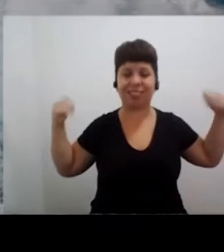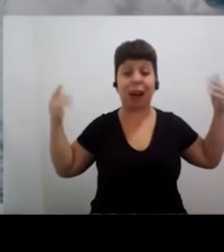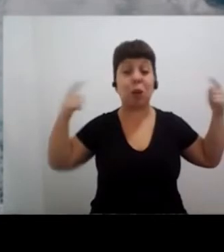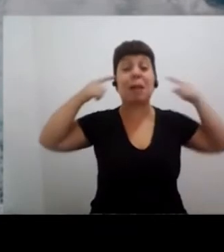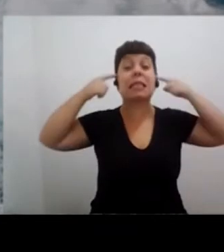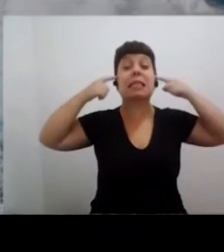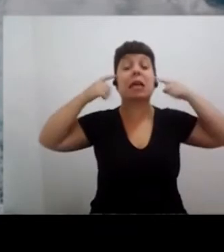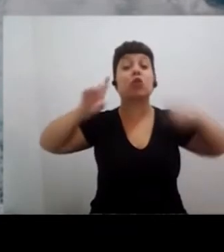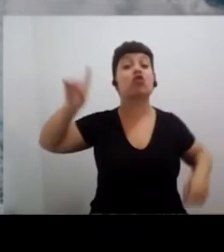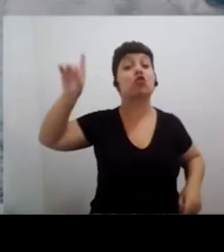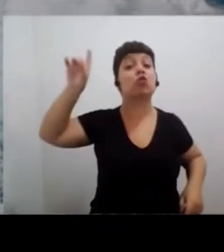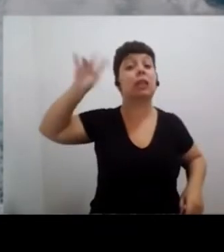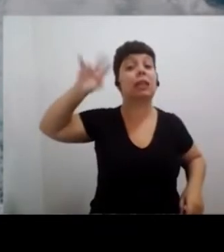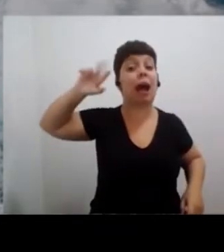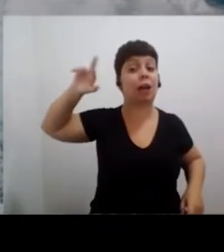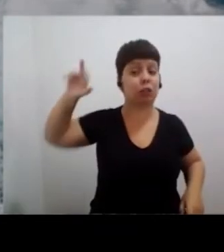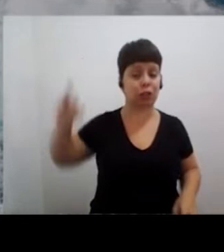E nesse sentido, na medida em que